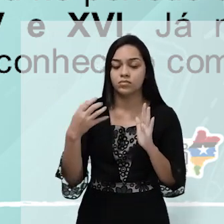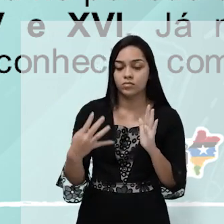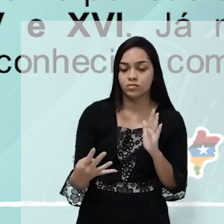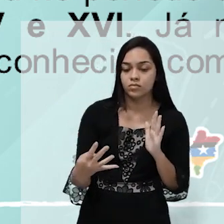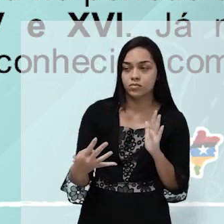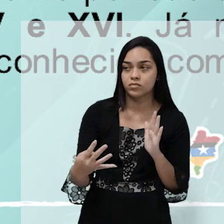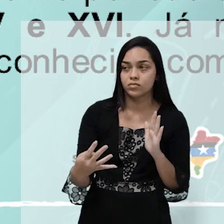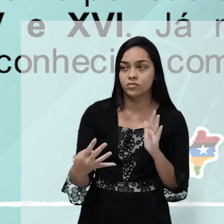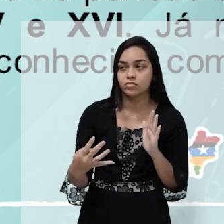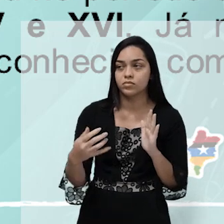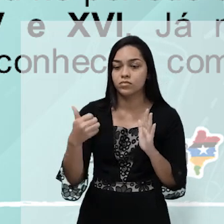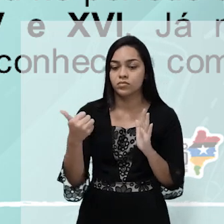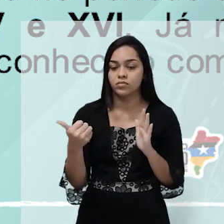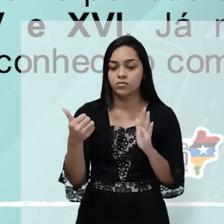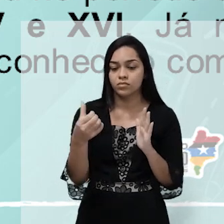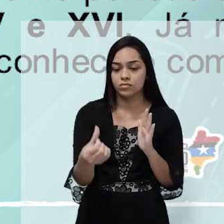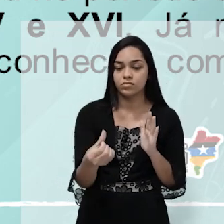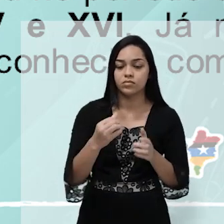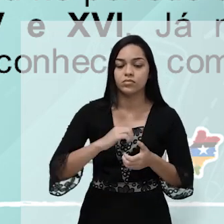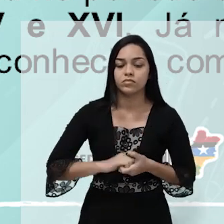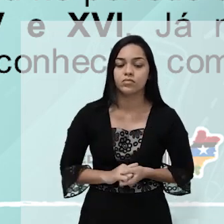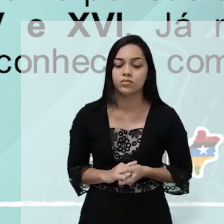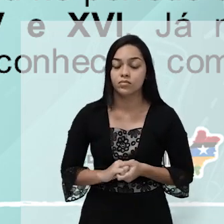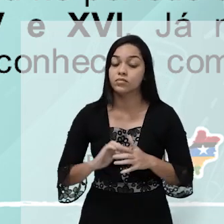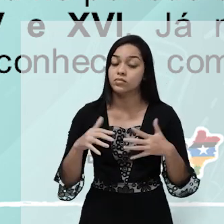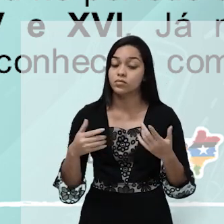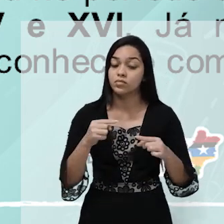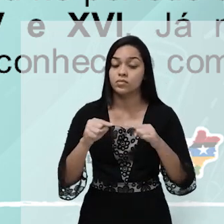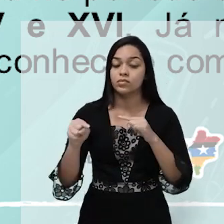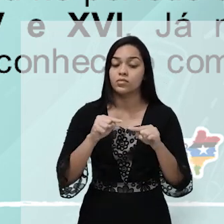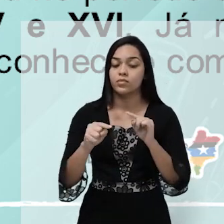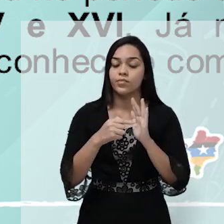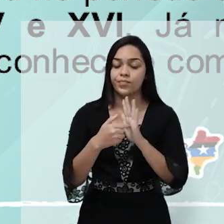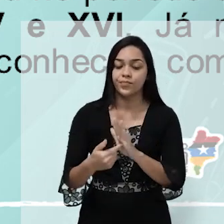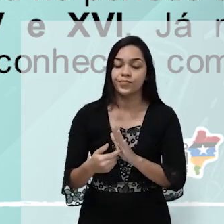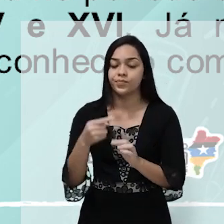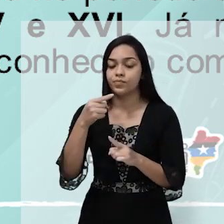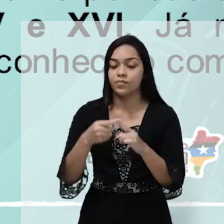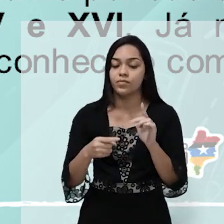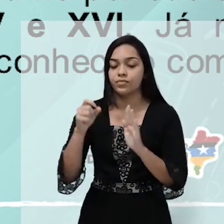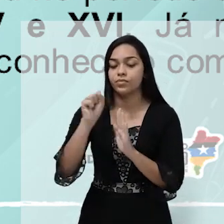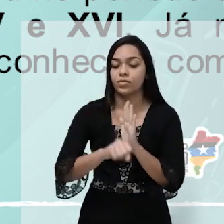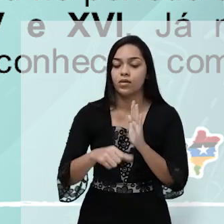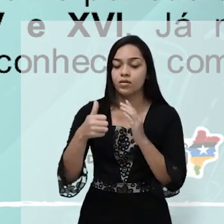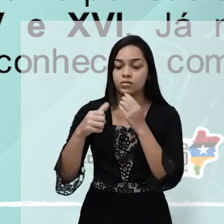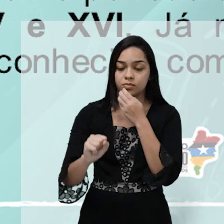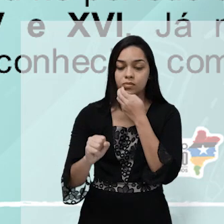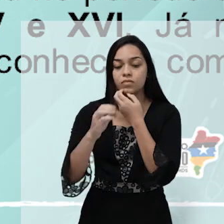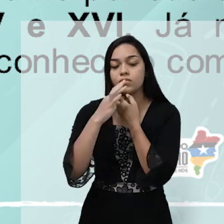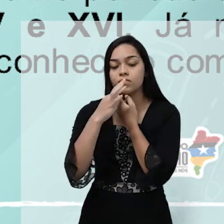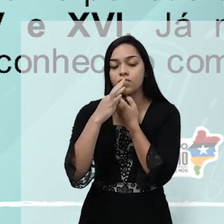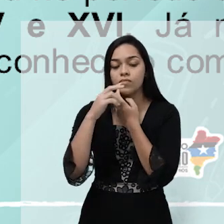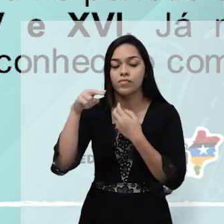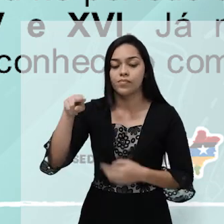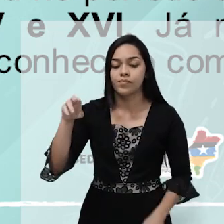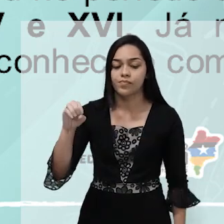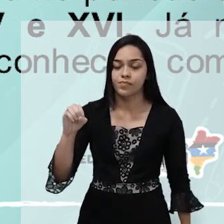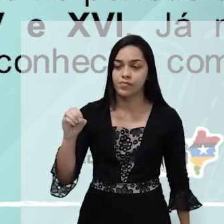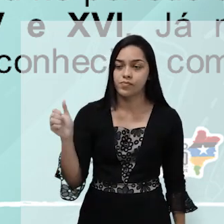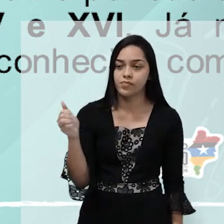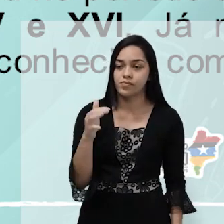XIV e XVI. Já na música, ele apareceu na metade do século XVIII e ficou conhecido